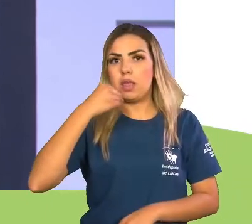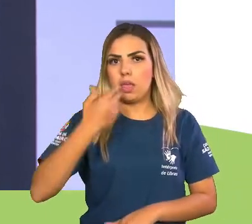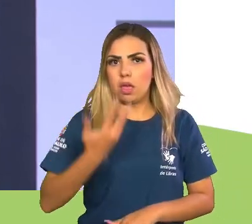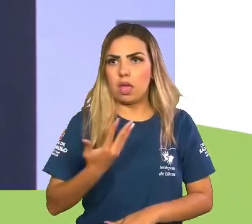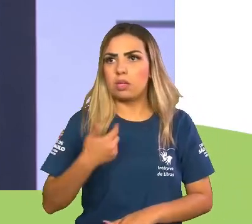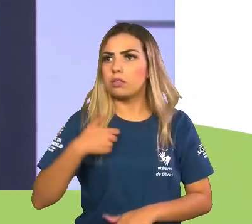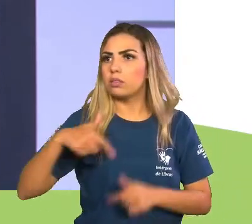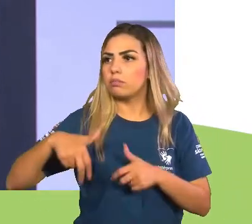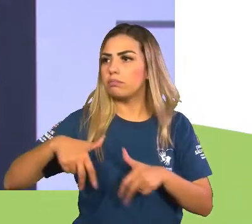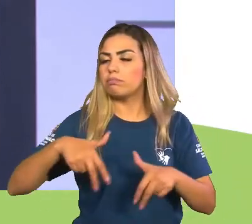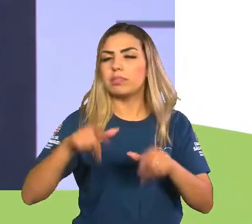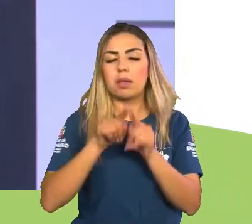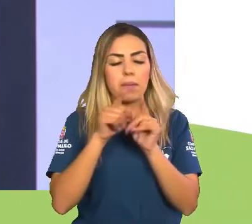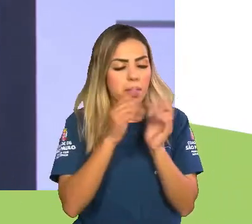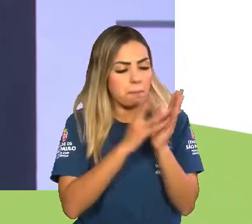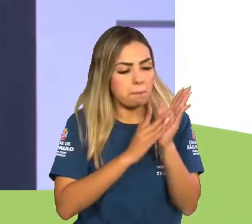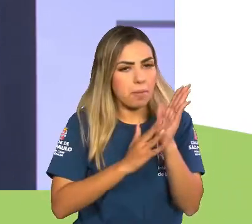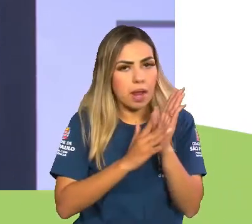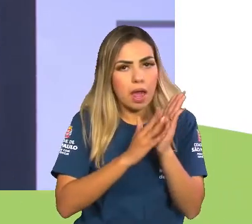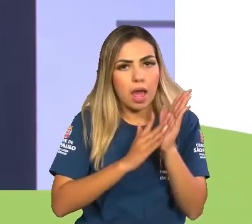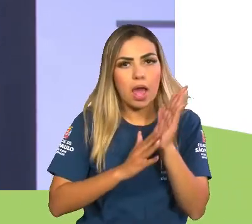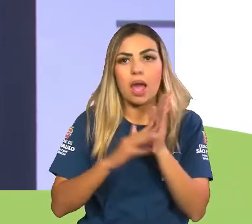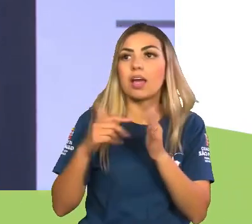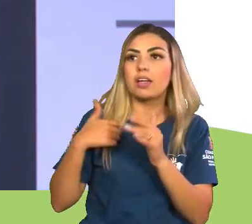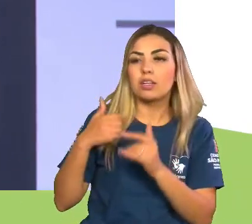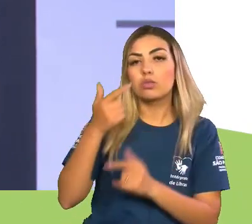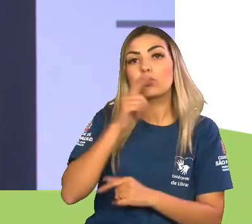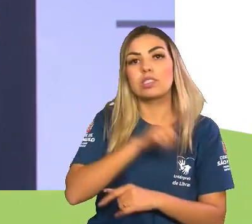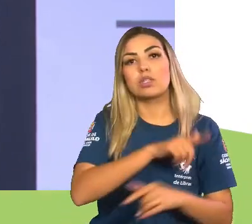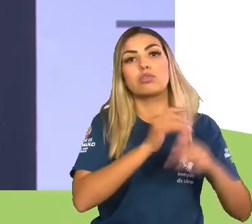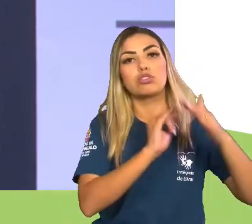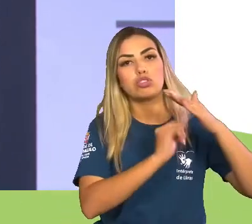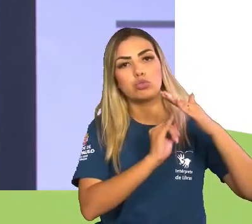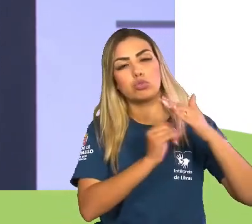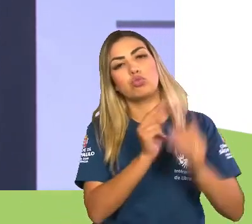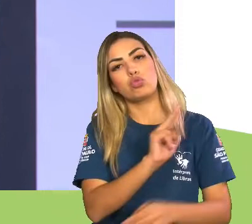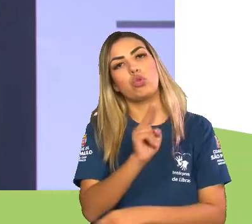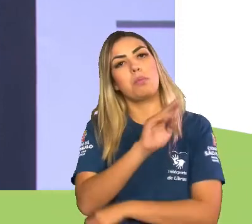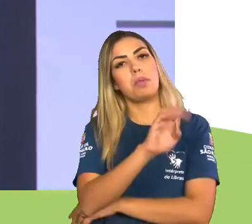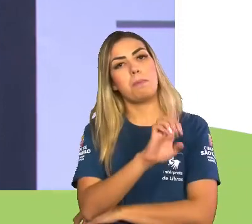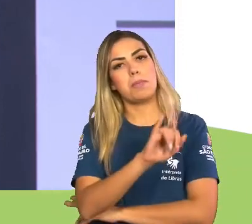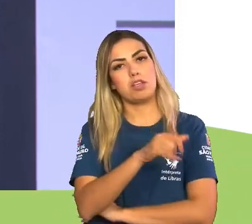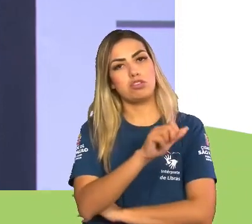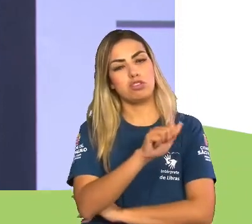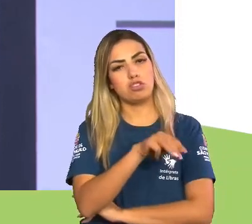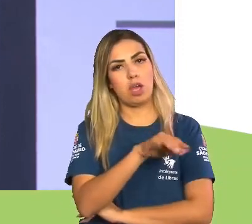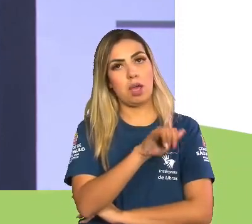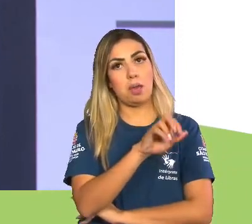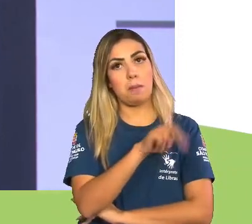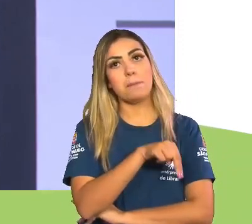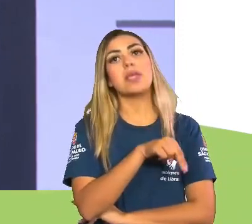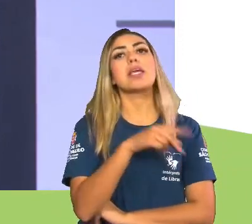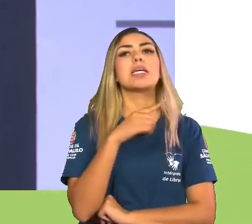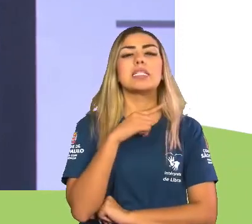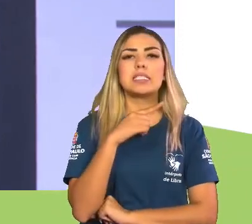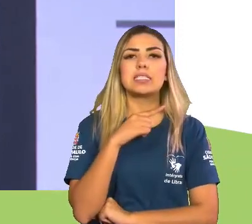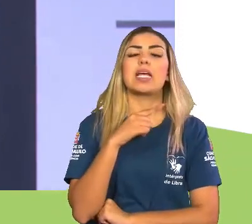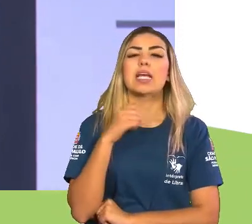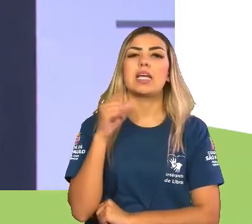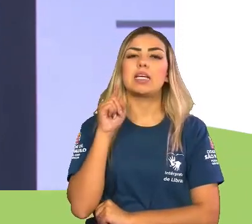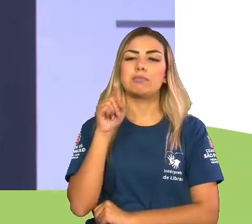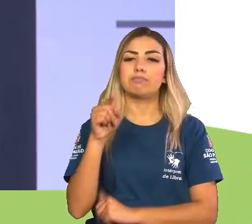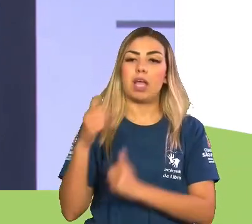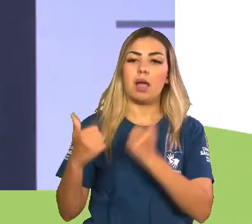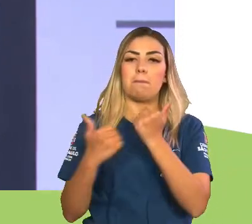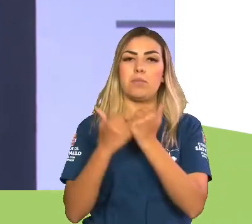métodos Braille, através do Instituto Benjamin Constant, a gente tinha uma ausência de monitores na Bahia,